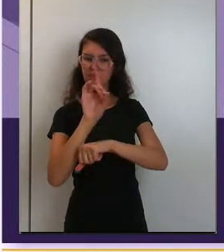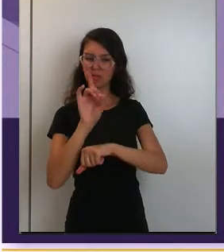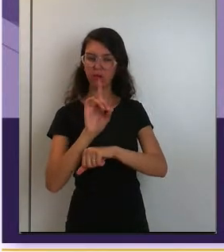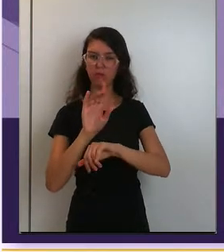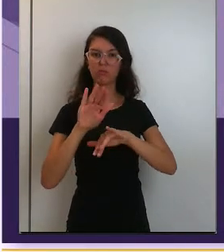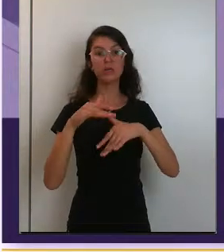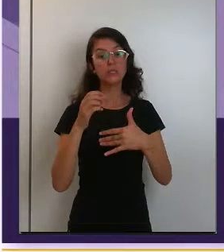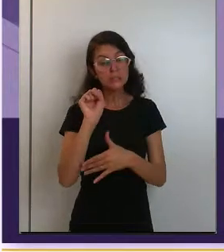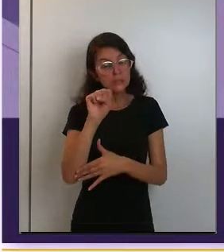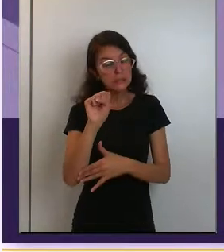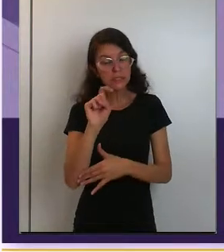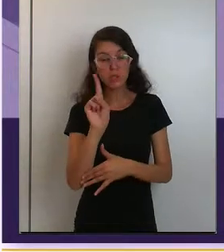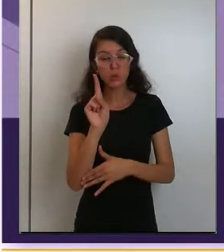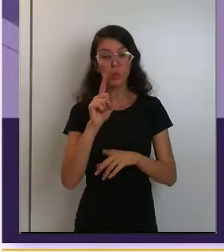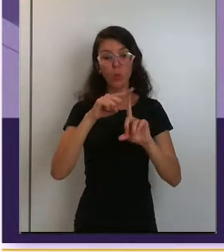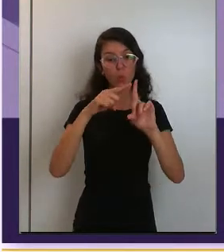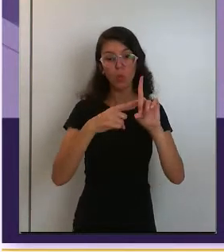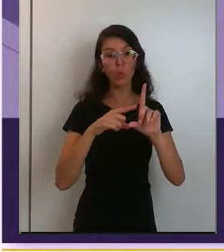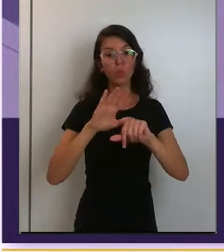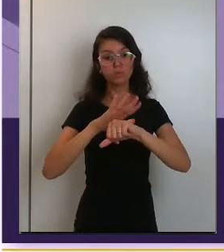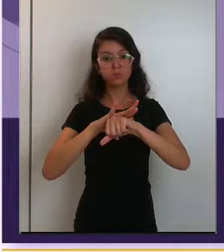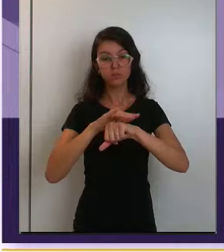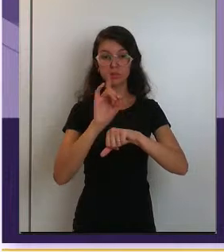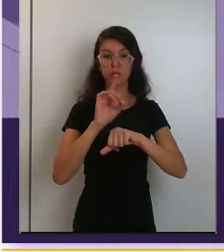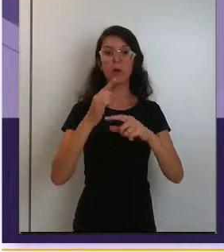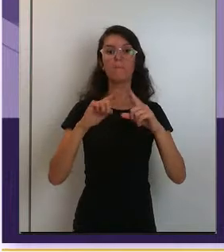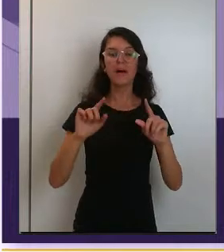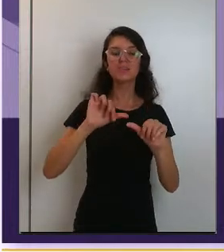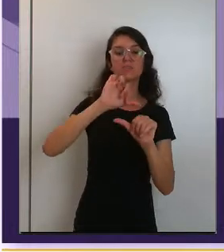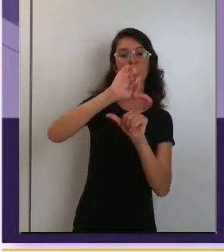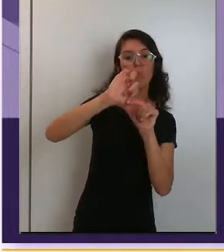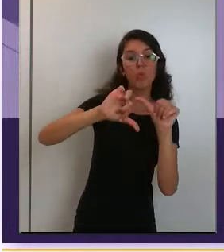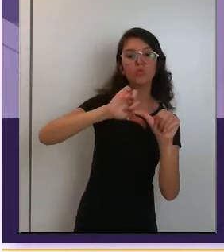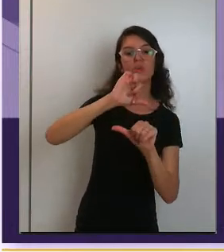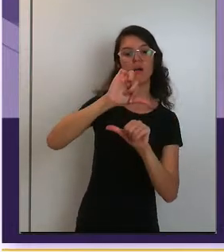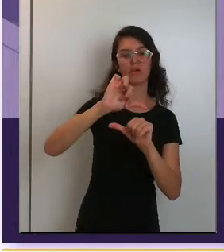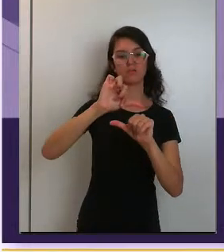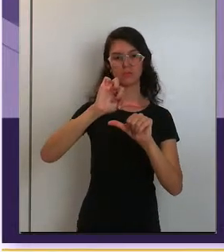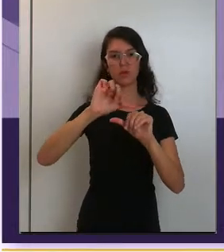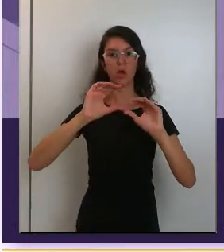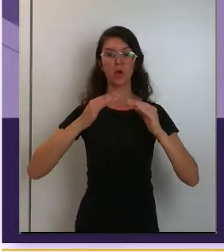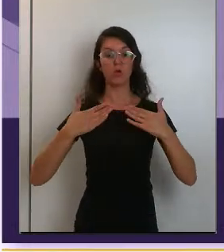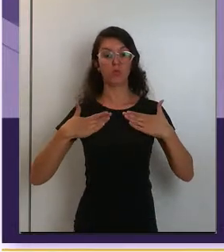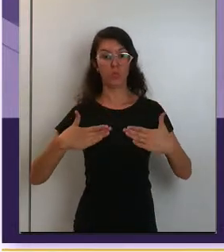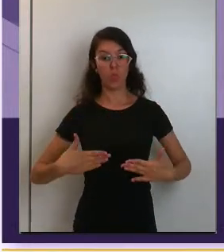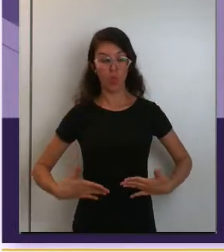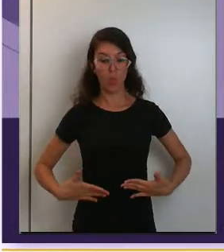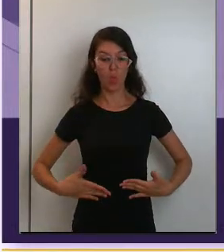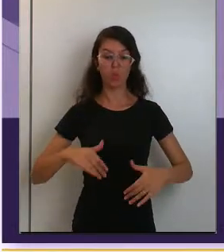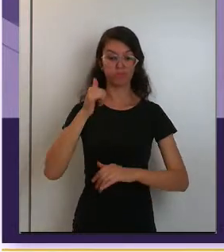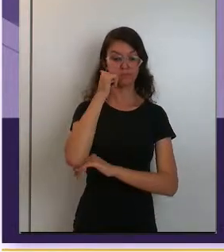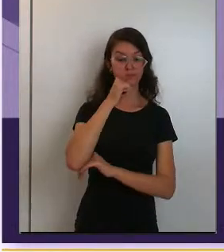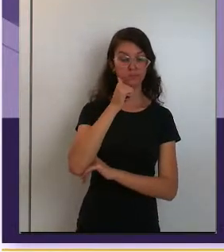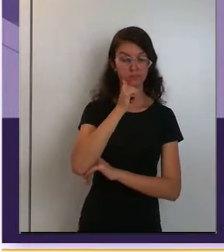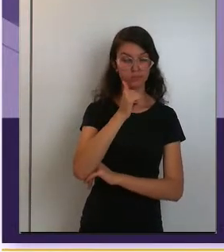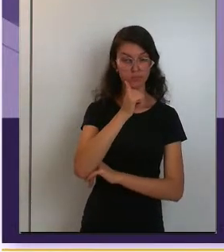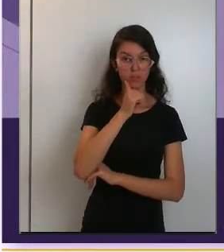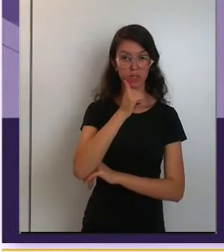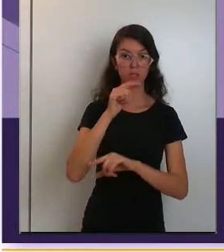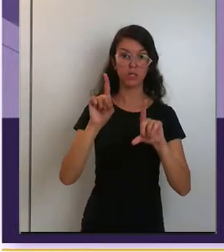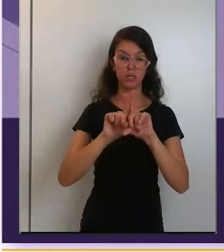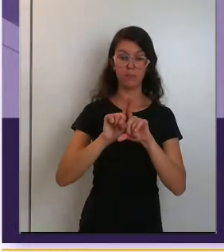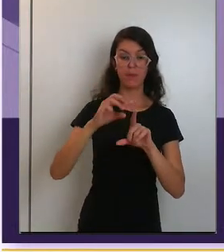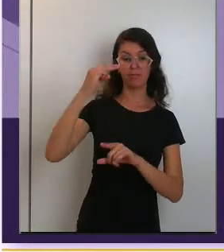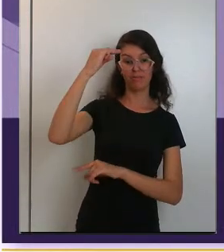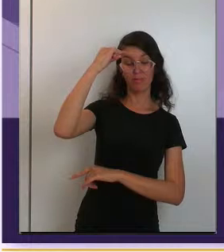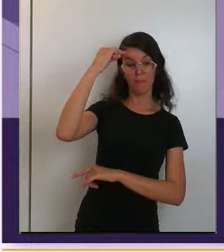doença. Mas é uma condição que traz, sim, alterações significativas no corpo, né, e na mente